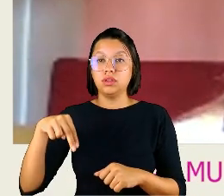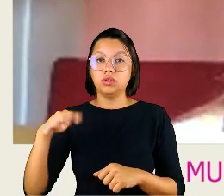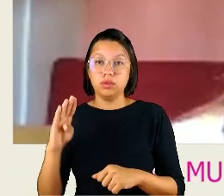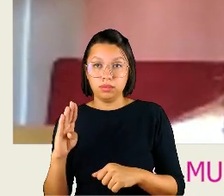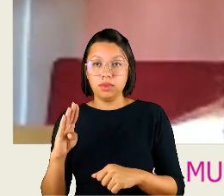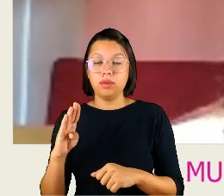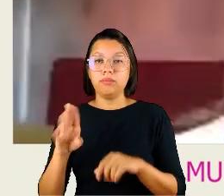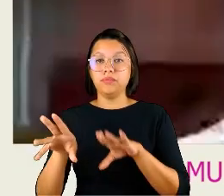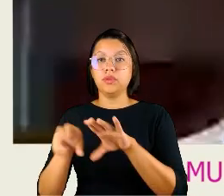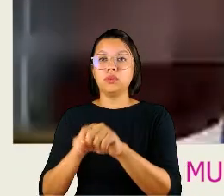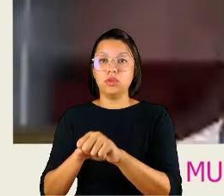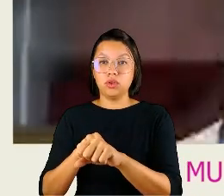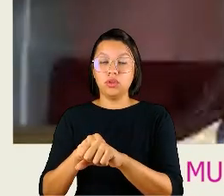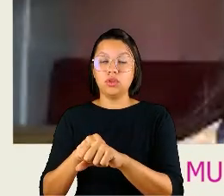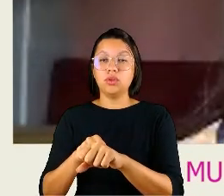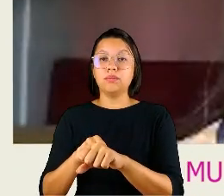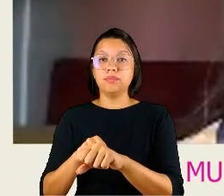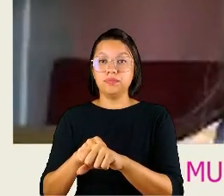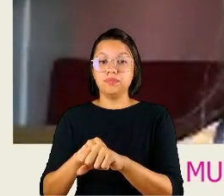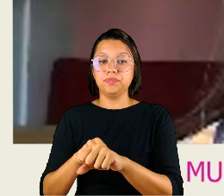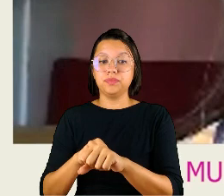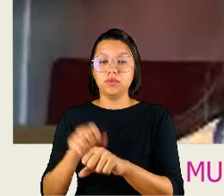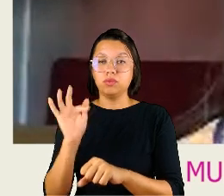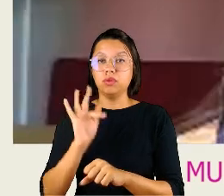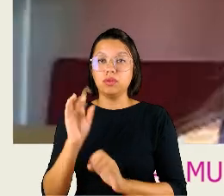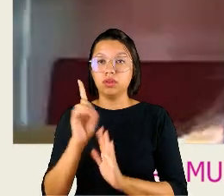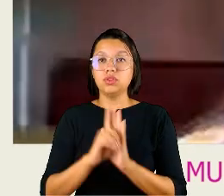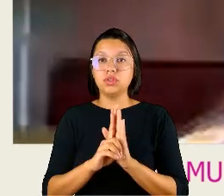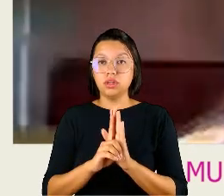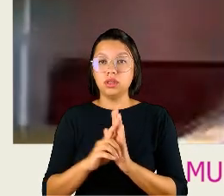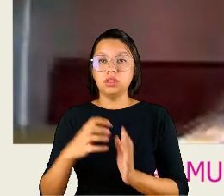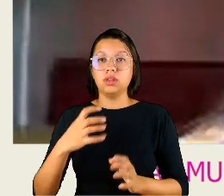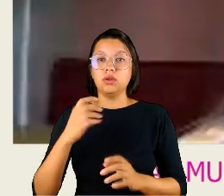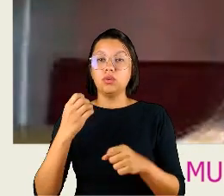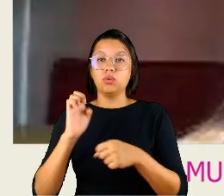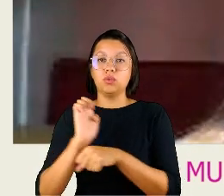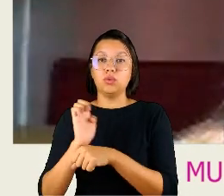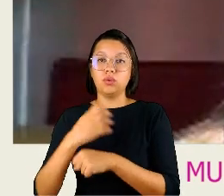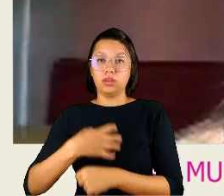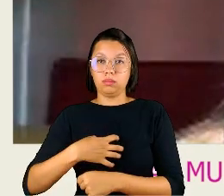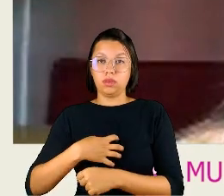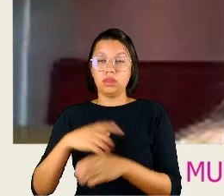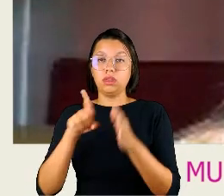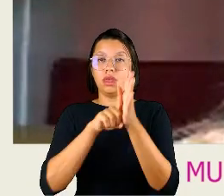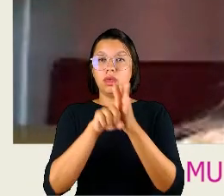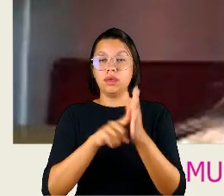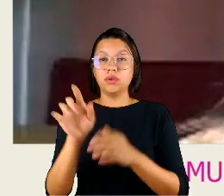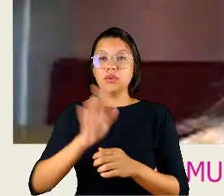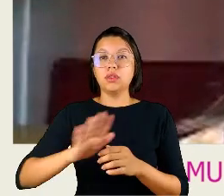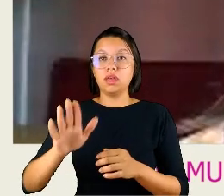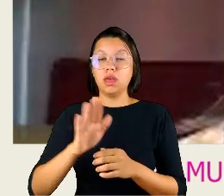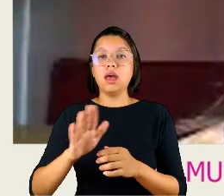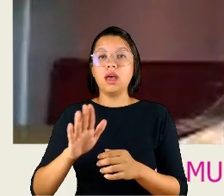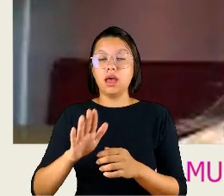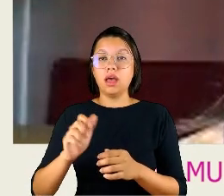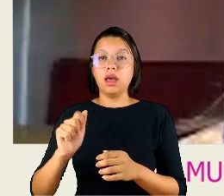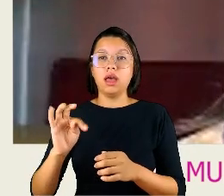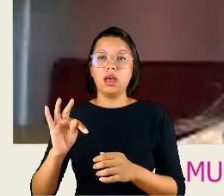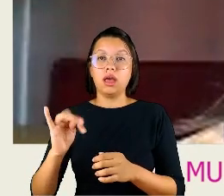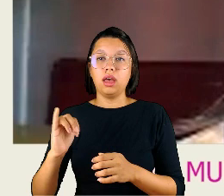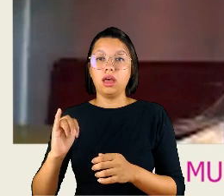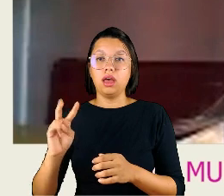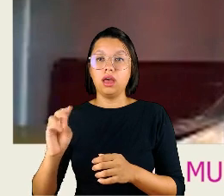se graduado pela Faculdade de Direito da Universidade Federal da Bahia, é pesquisadora nas áreas de ativismo judicial,